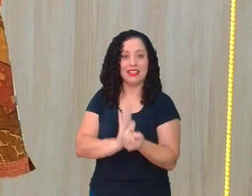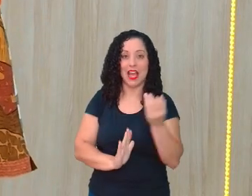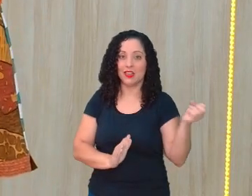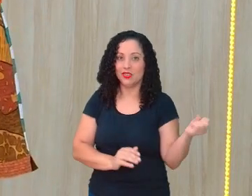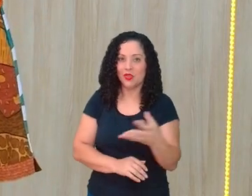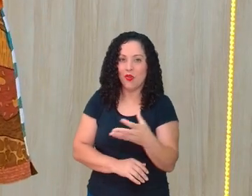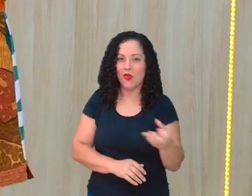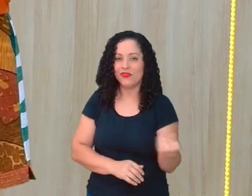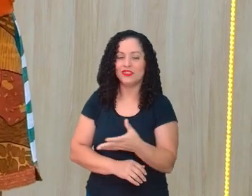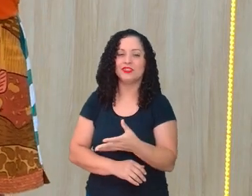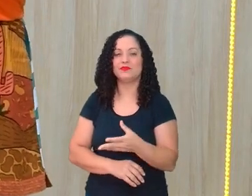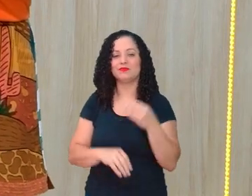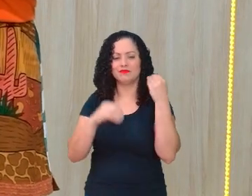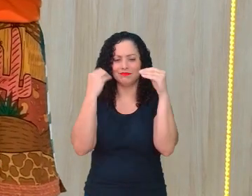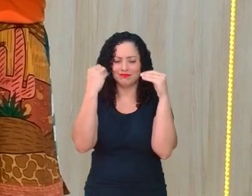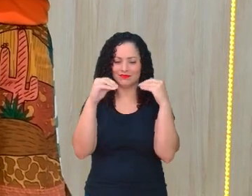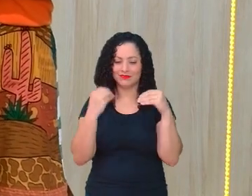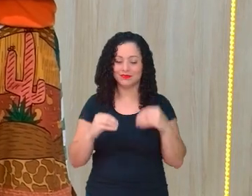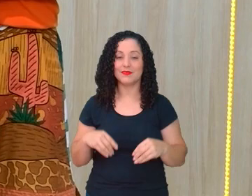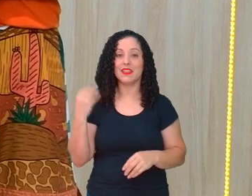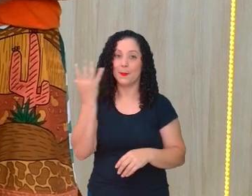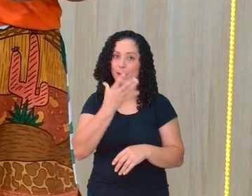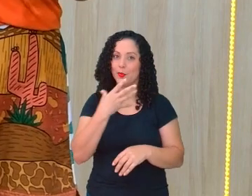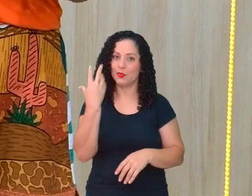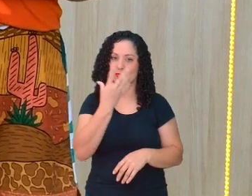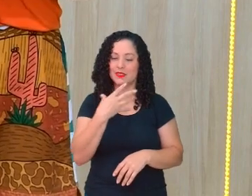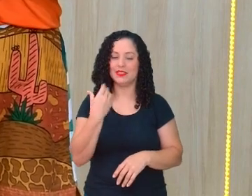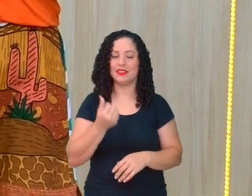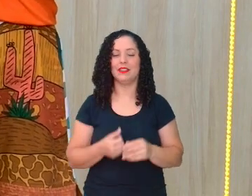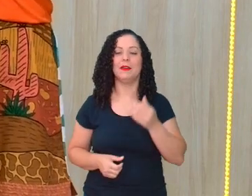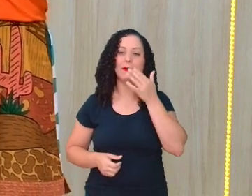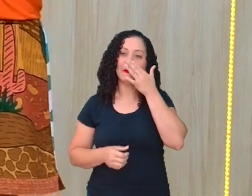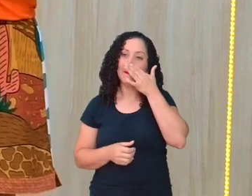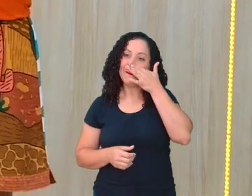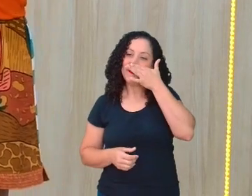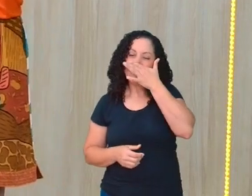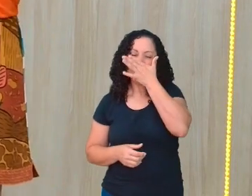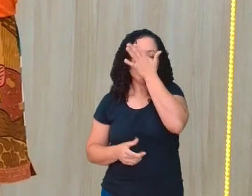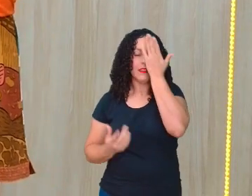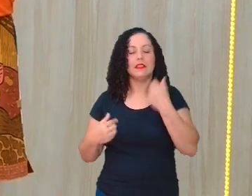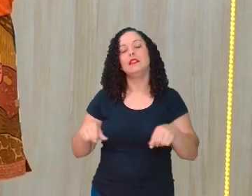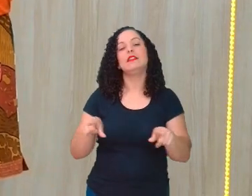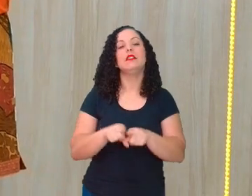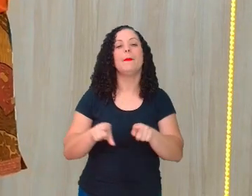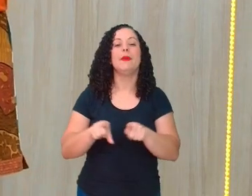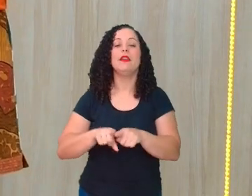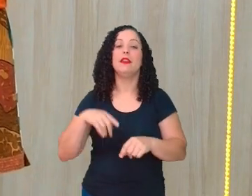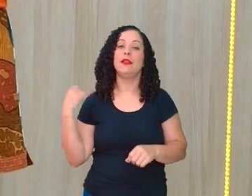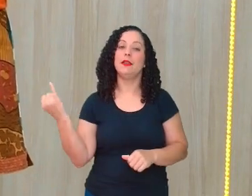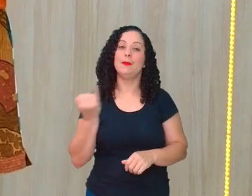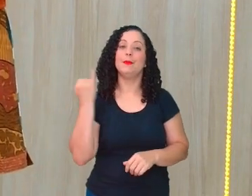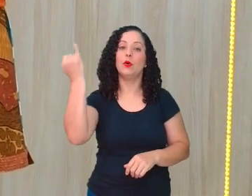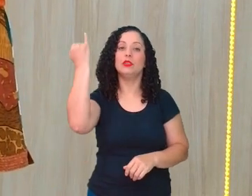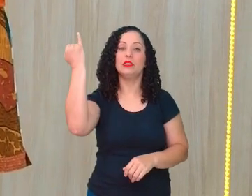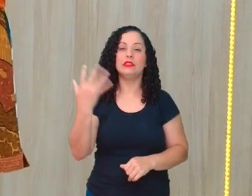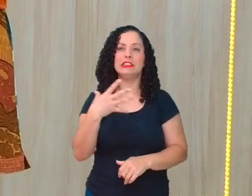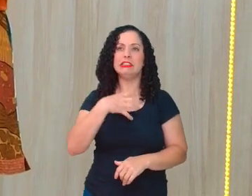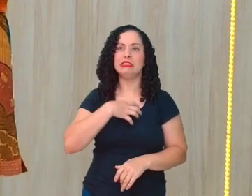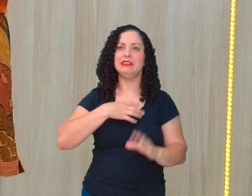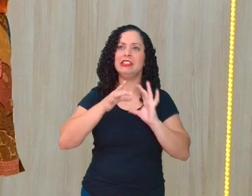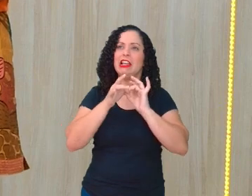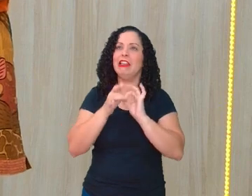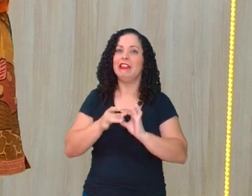novos arranjos para uma mesma música. Também é muito importante para a liberdade do artista. Aí você vai dizer,